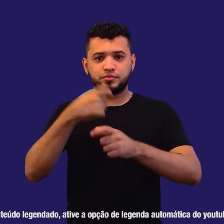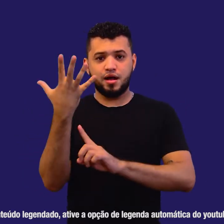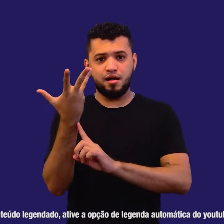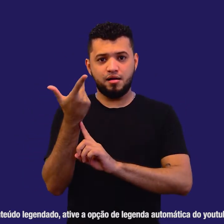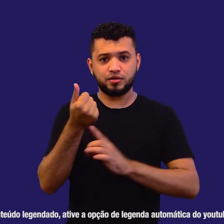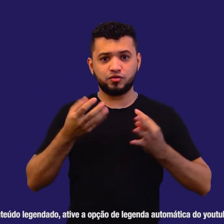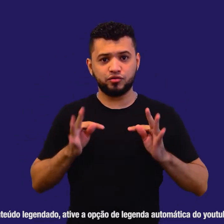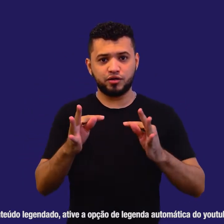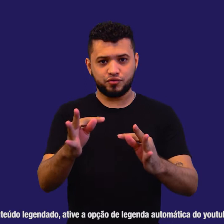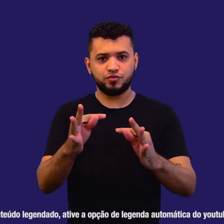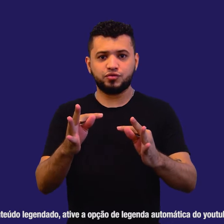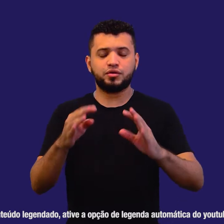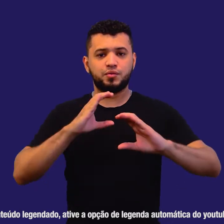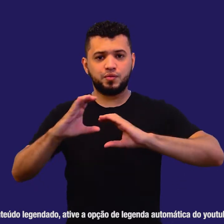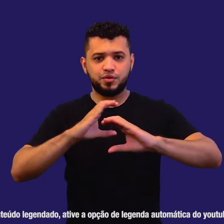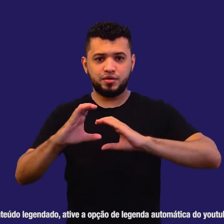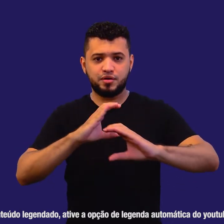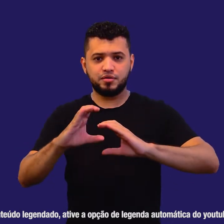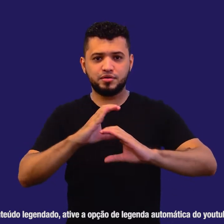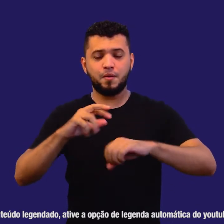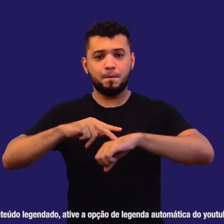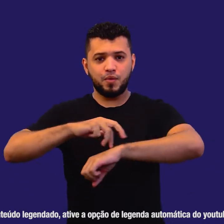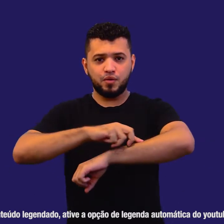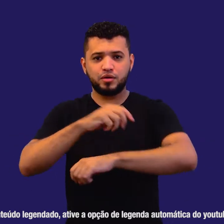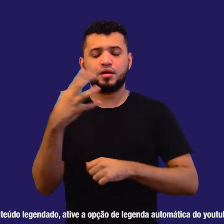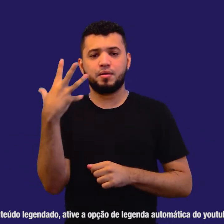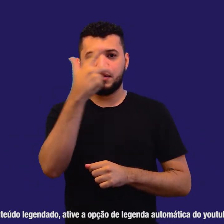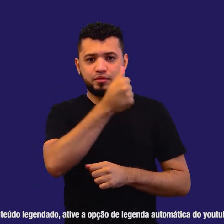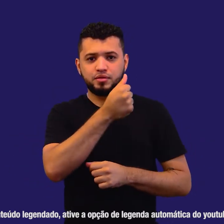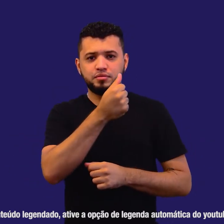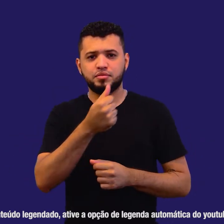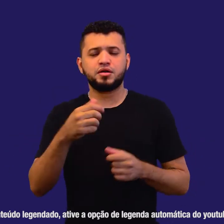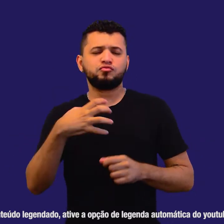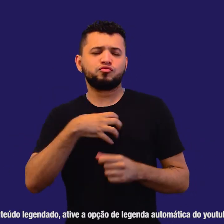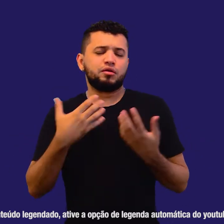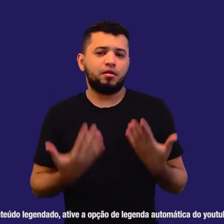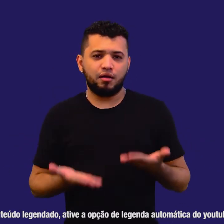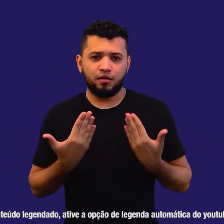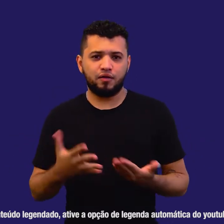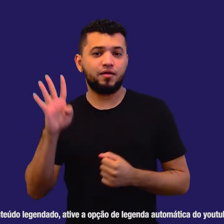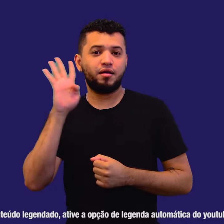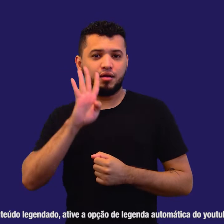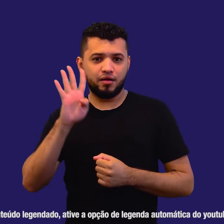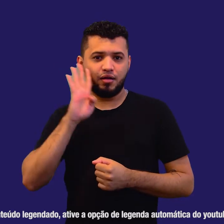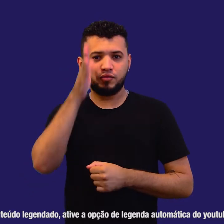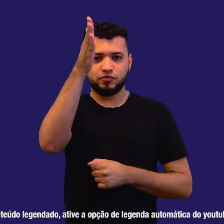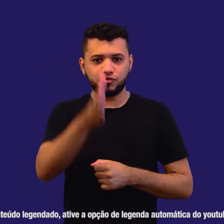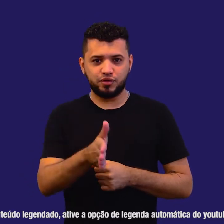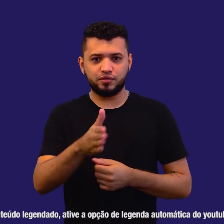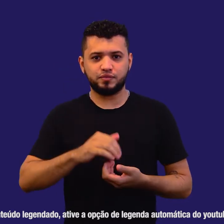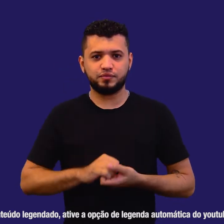arte, tecnologia, comunicação, moda e beleza, de forma leve, descontraída e